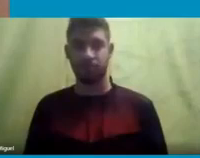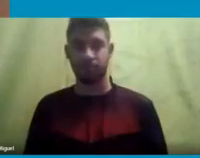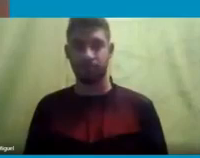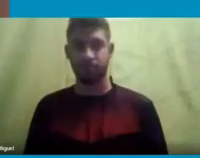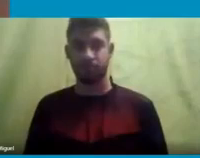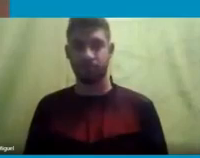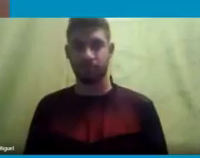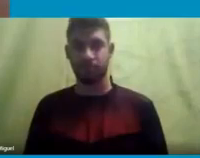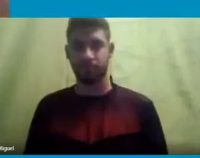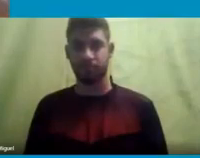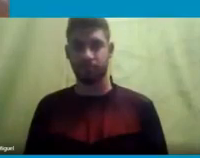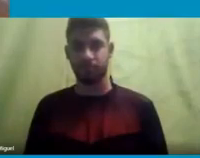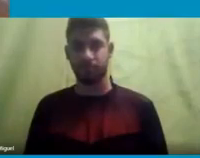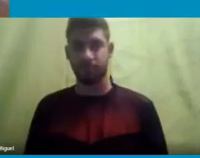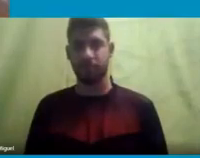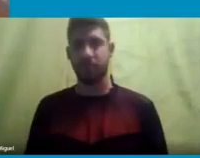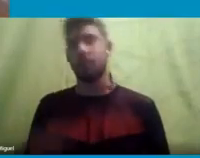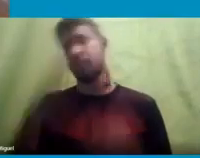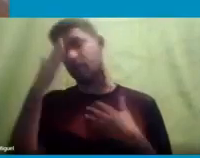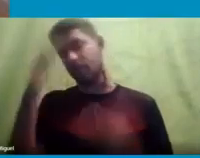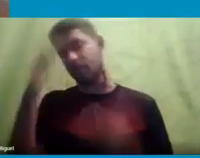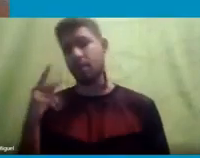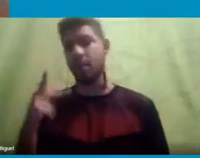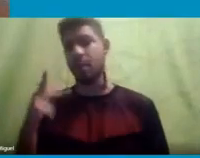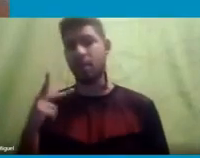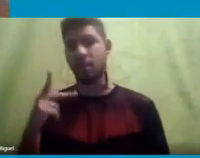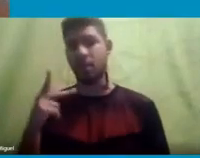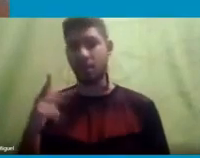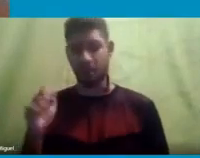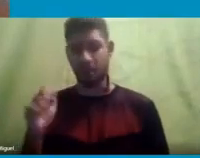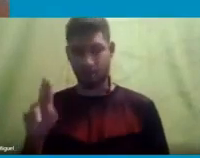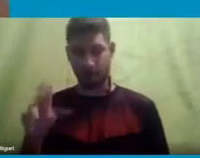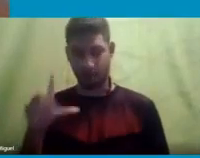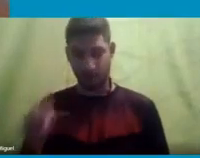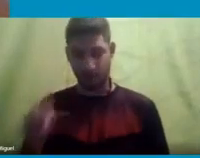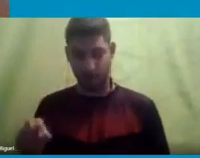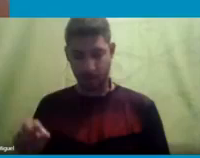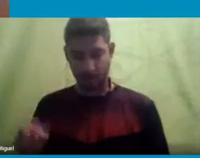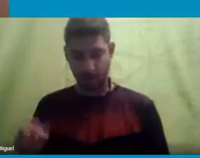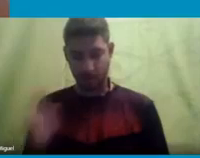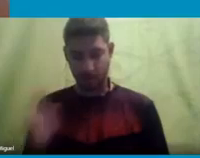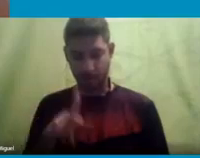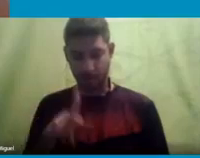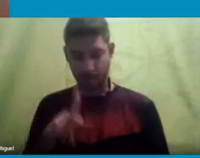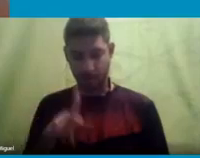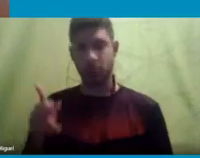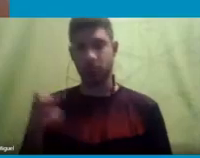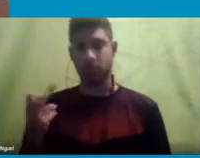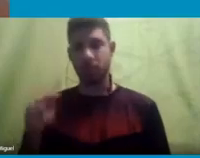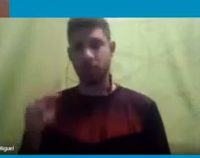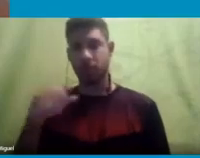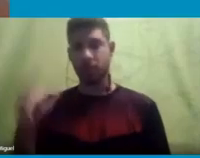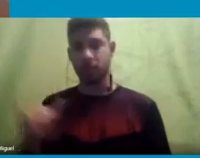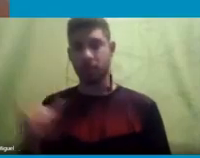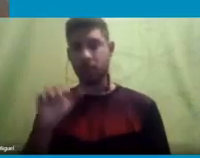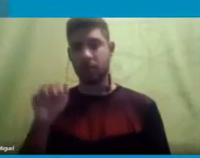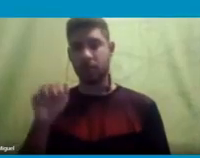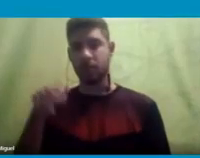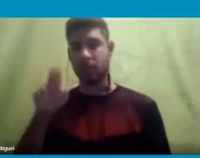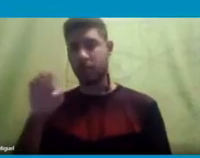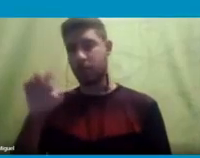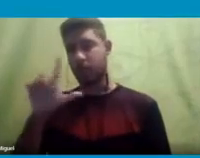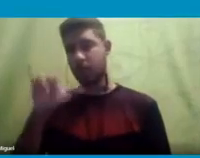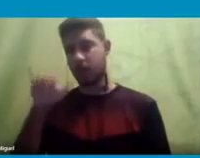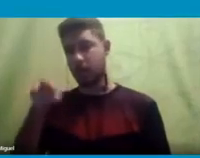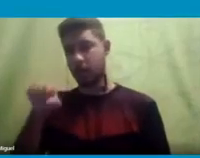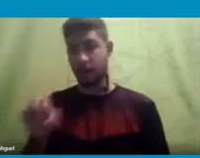Bom, obrigado, Paulo. A Jaqueline vai ter que sair, ela já tinha nos avisado com antecedência, porque ela já tem um outro compromisso.